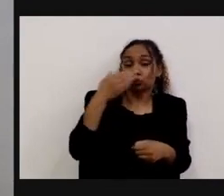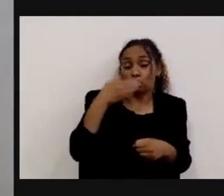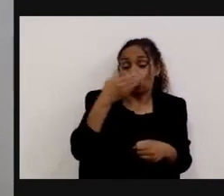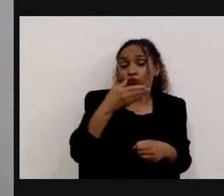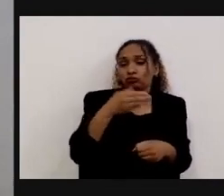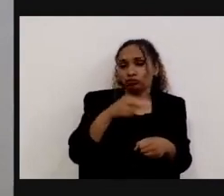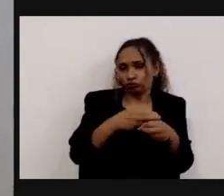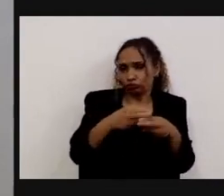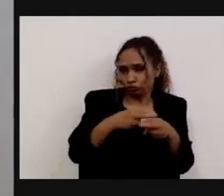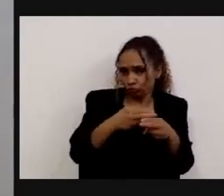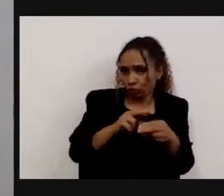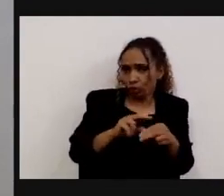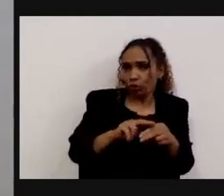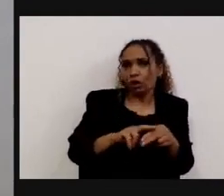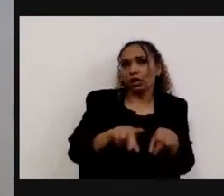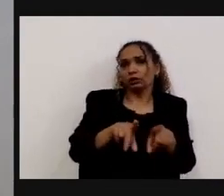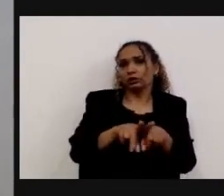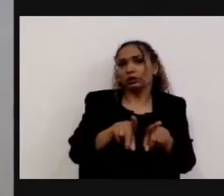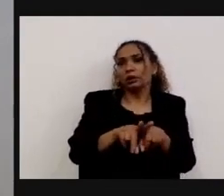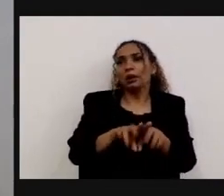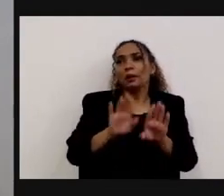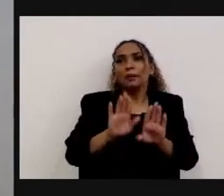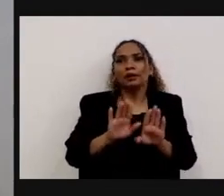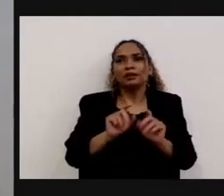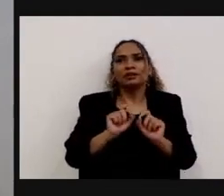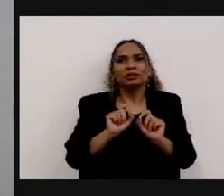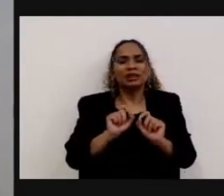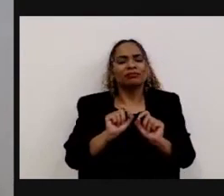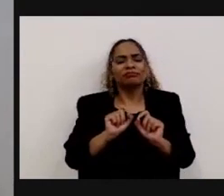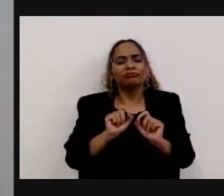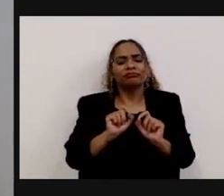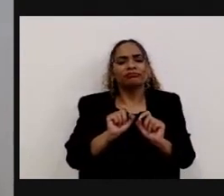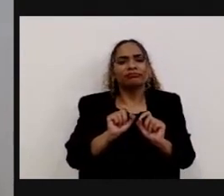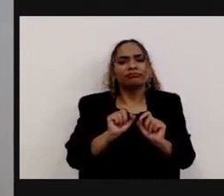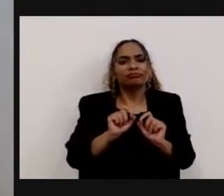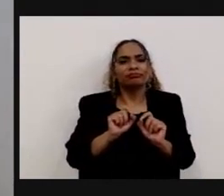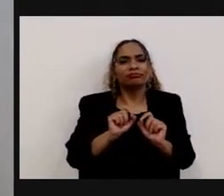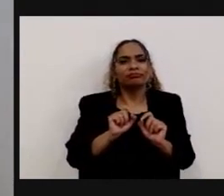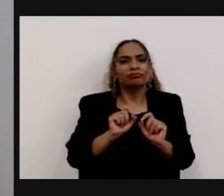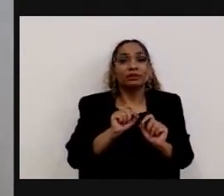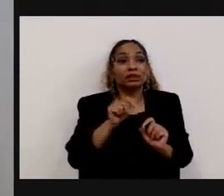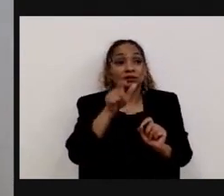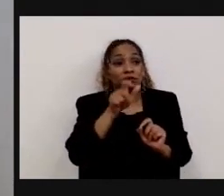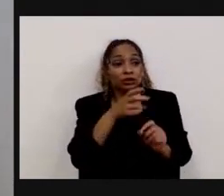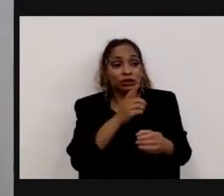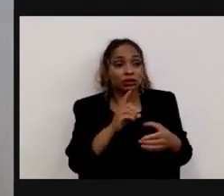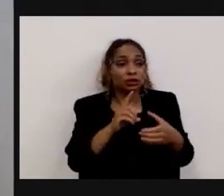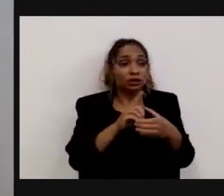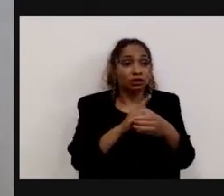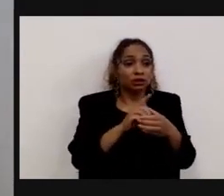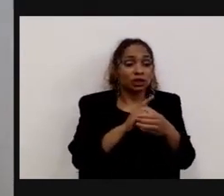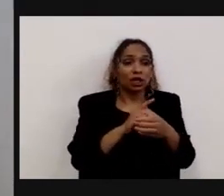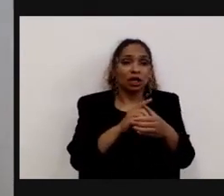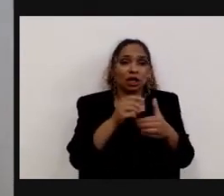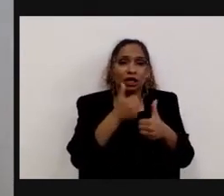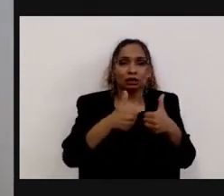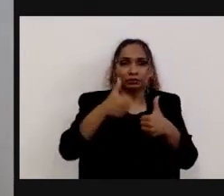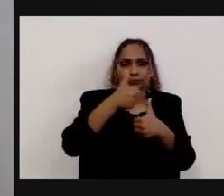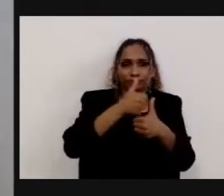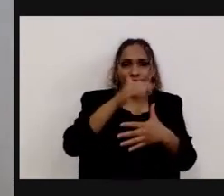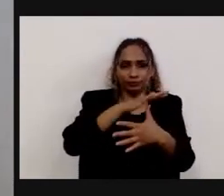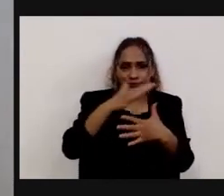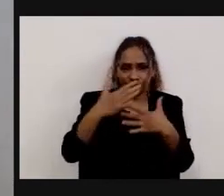achei interessante legal mas o que que adianta aquilo ali né se você entra numa reunião por exemplo